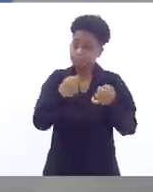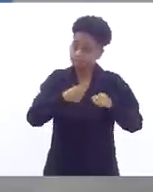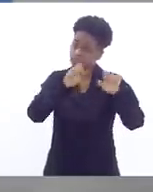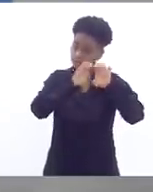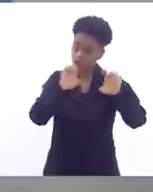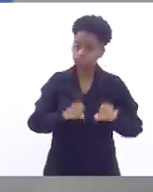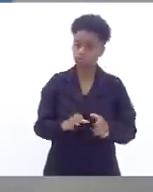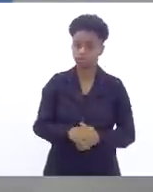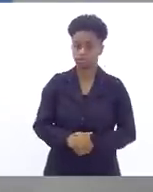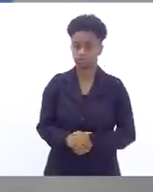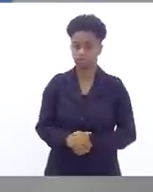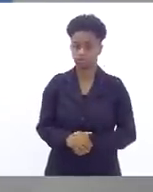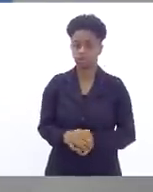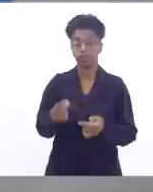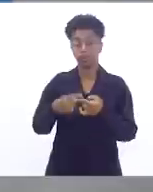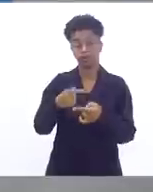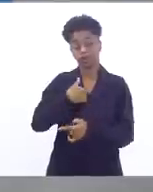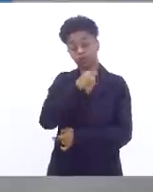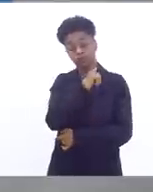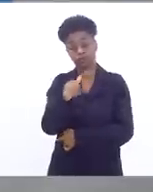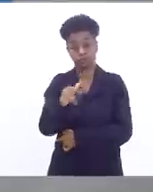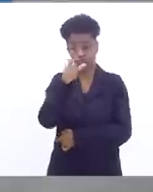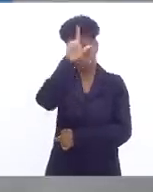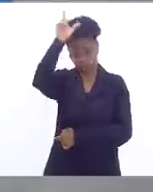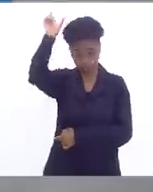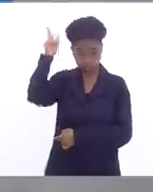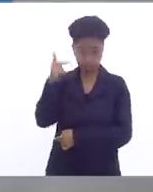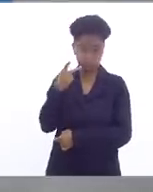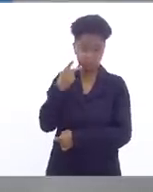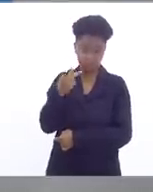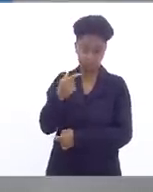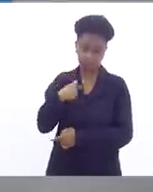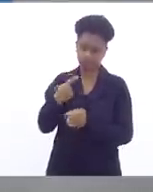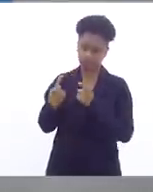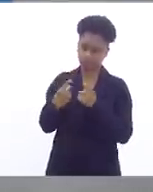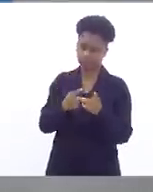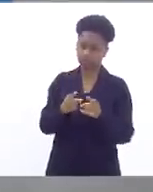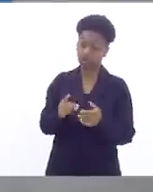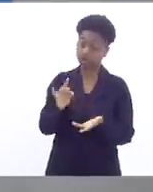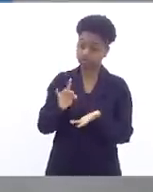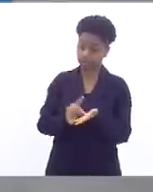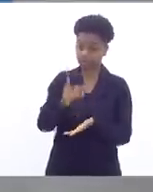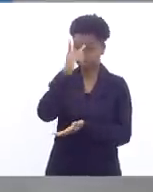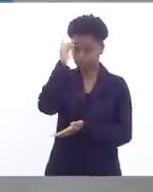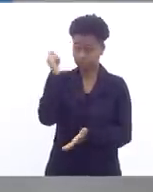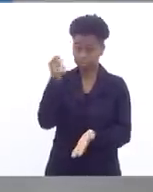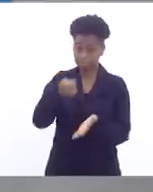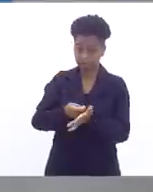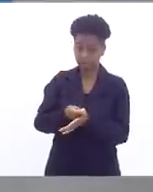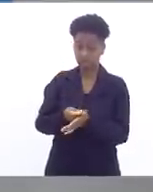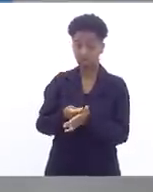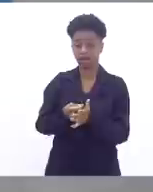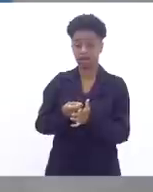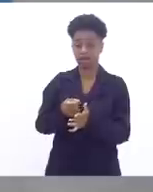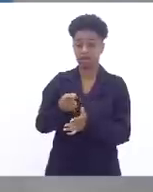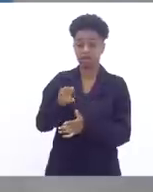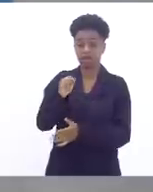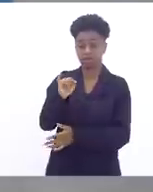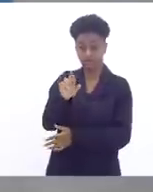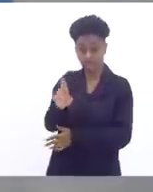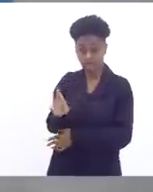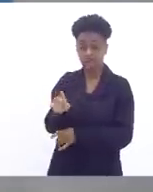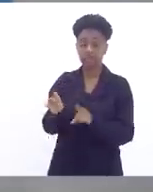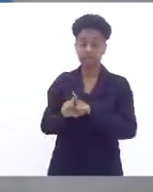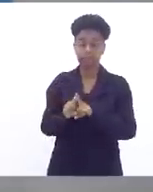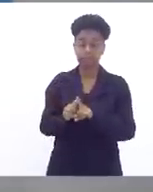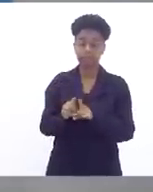eu digo Deputado Luis Paulo de uma forma muito irônica né que quem paga imposto de renda e pensão alimentícia é